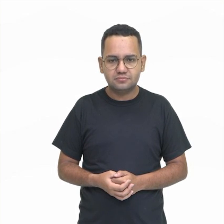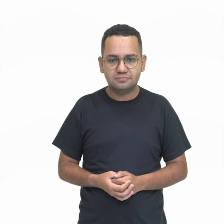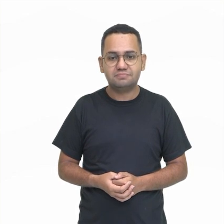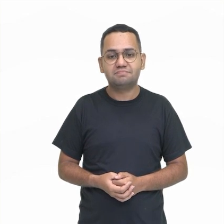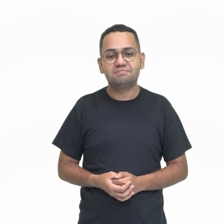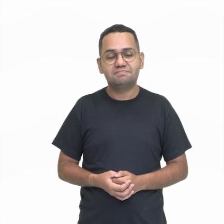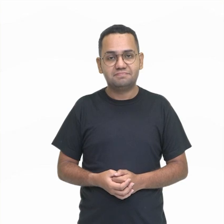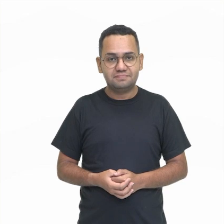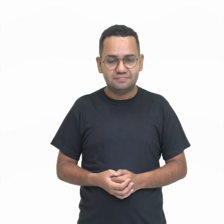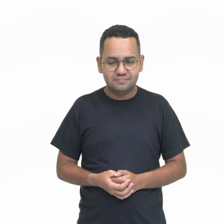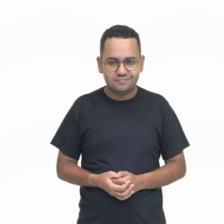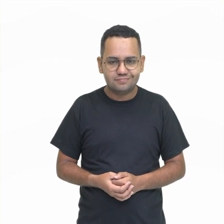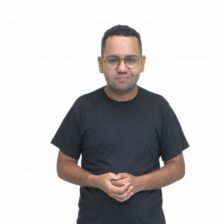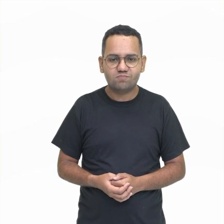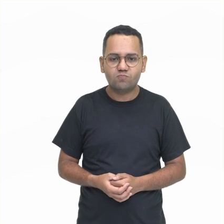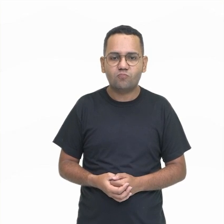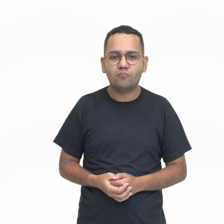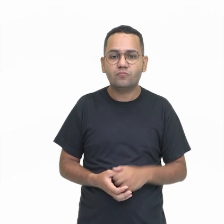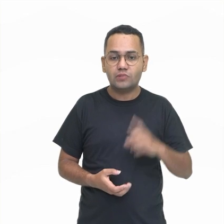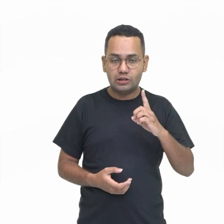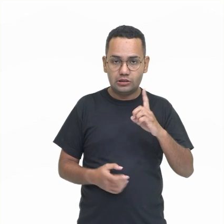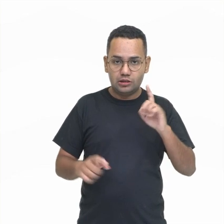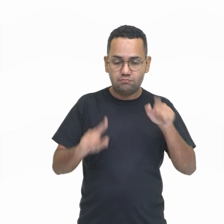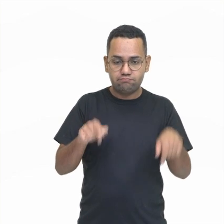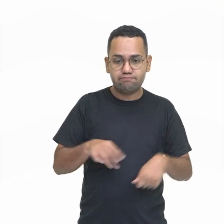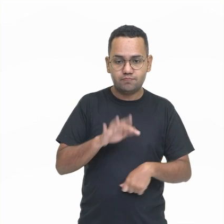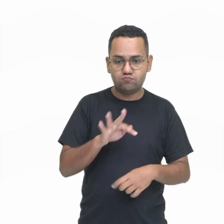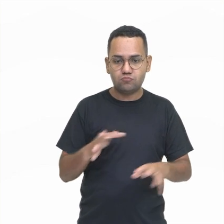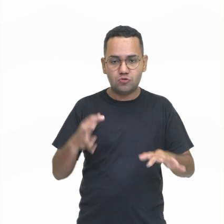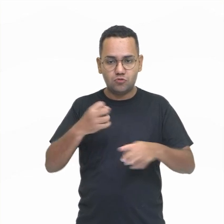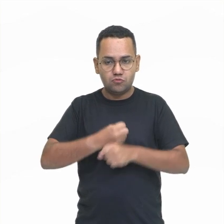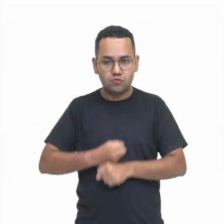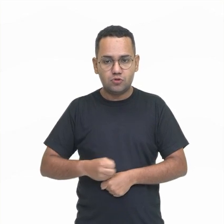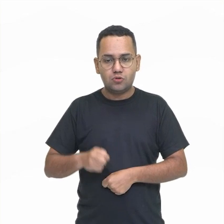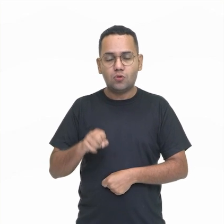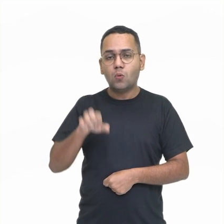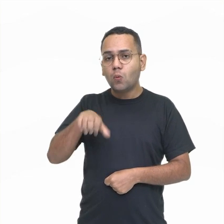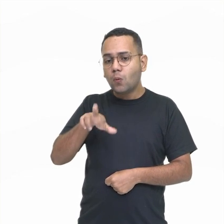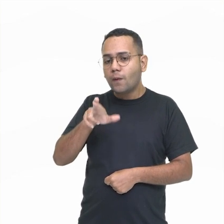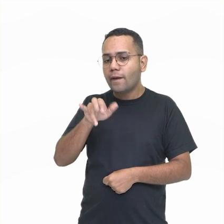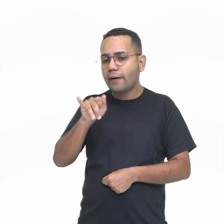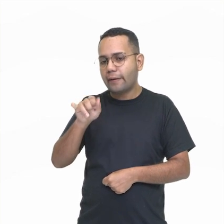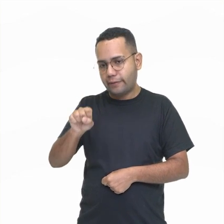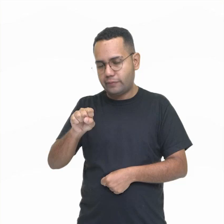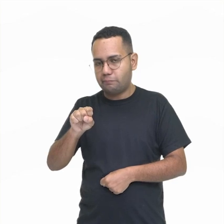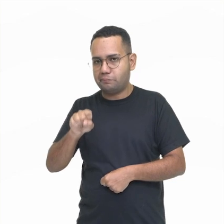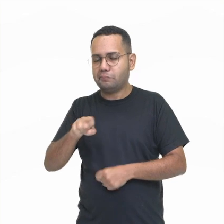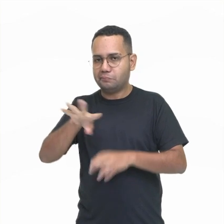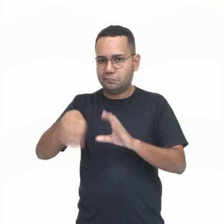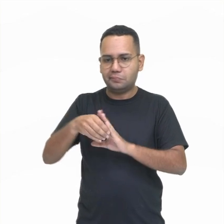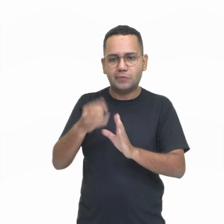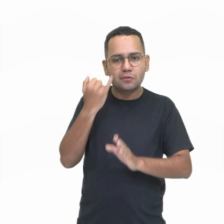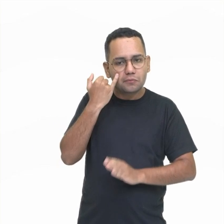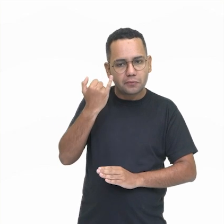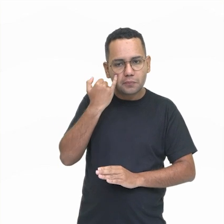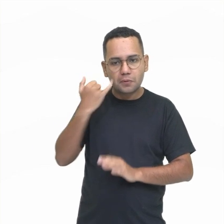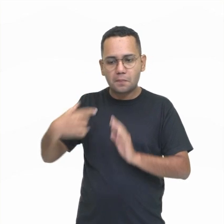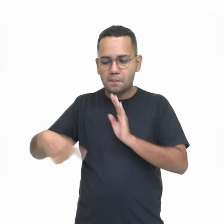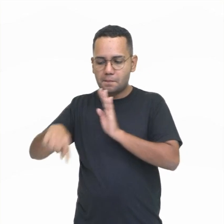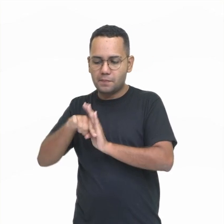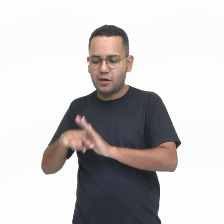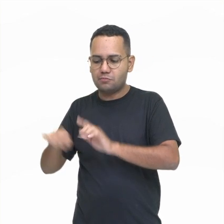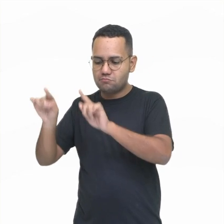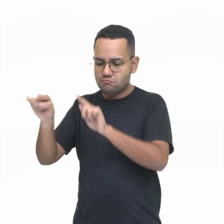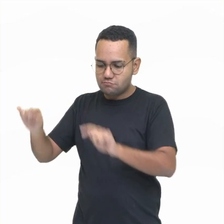domínio da função é todo o conjunto dos números reais menos o zero vou colocar entre